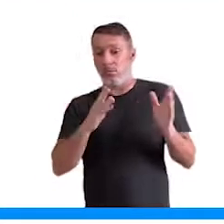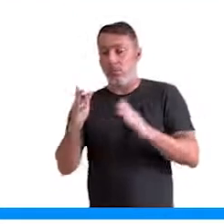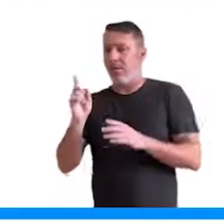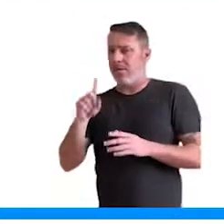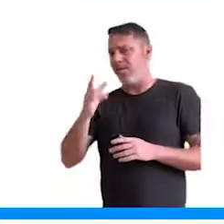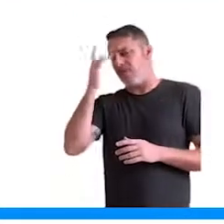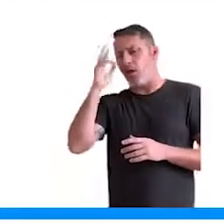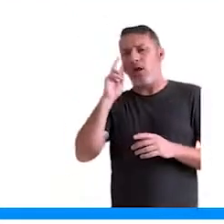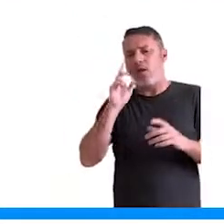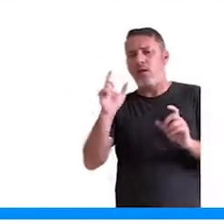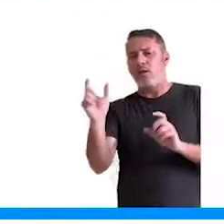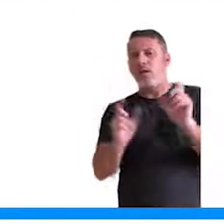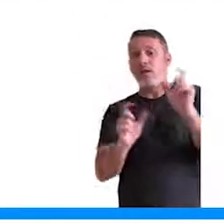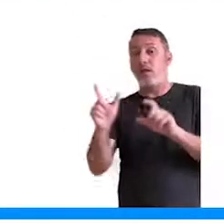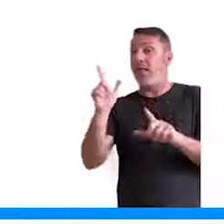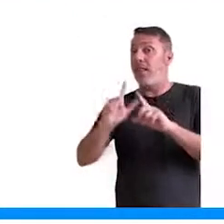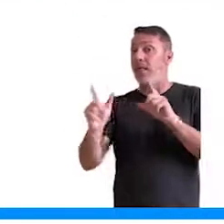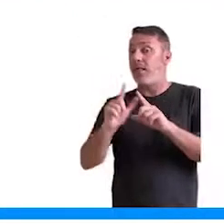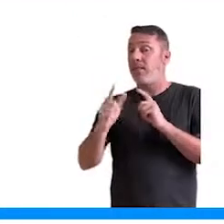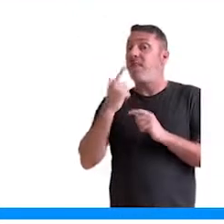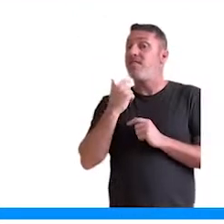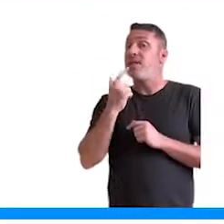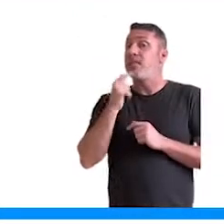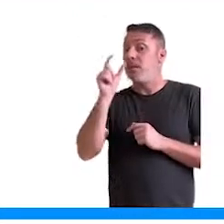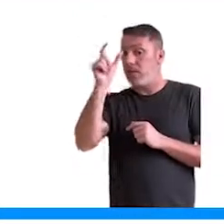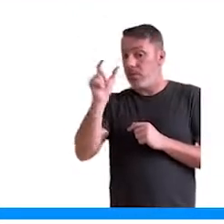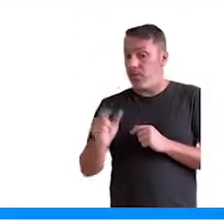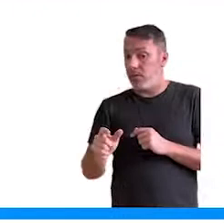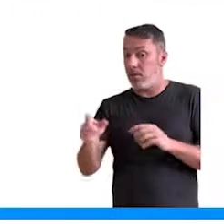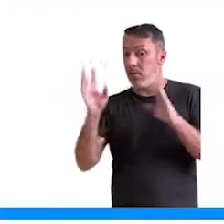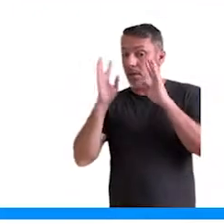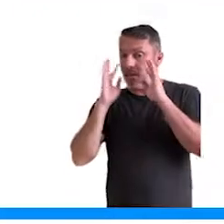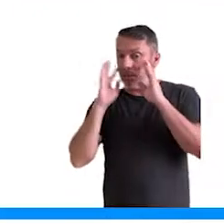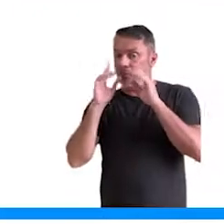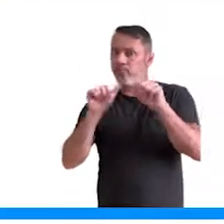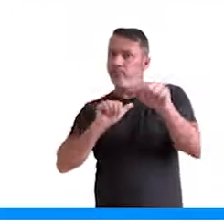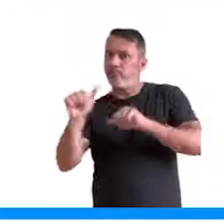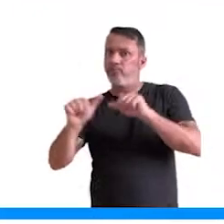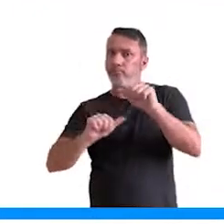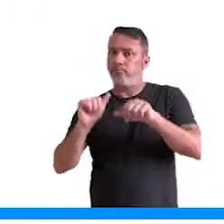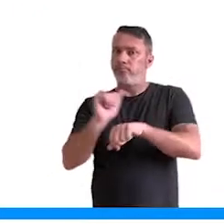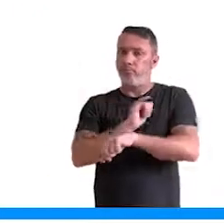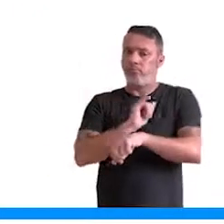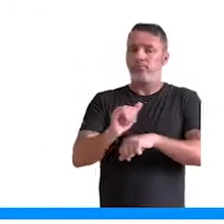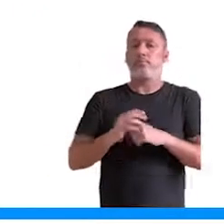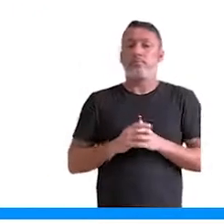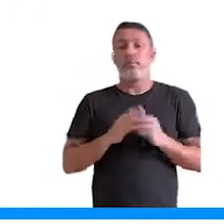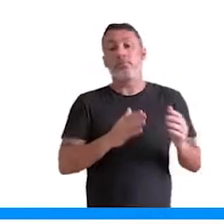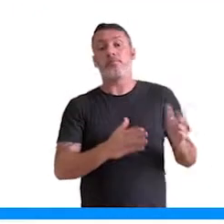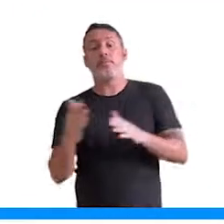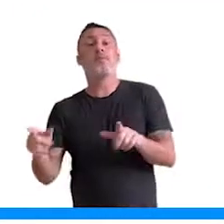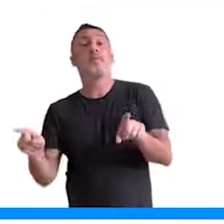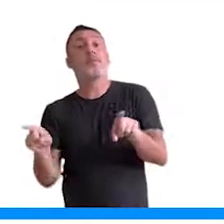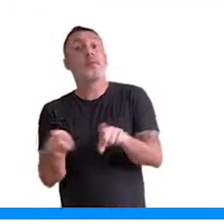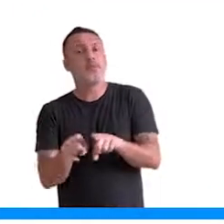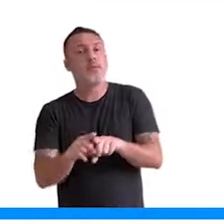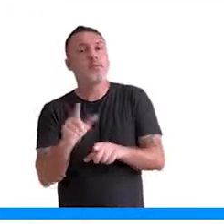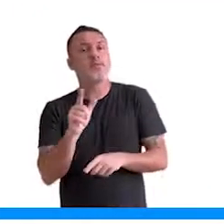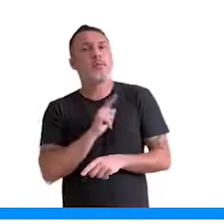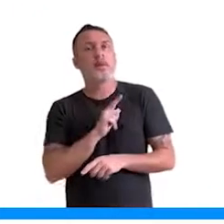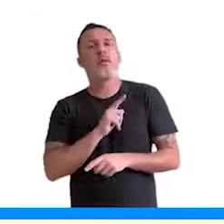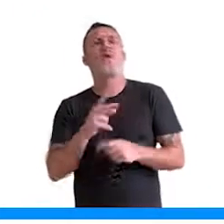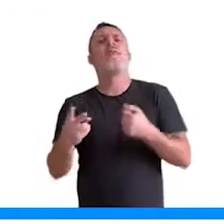Bien? Muito fácil, né? Só tem que prestar atenção, porque tem algumas observações a fazer. Mas